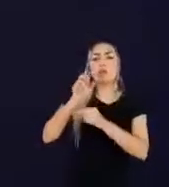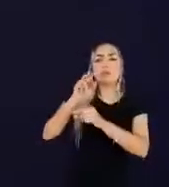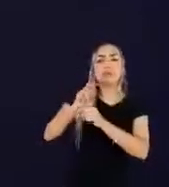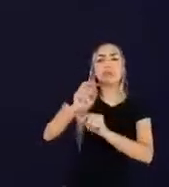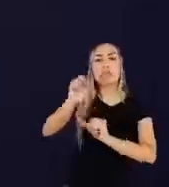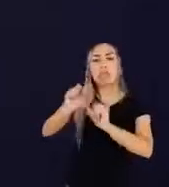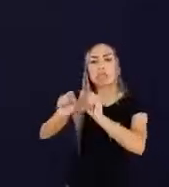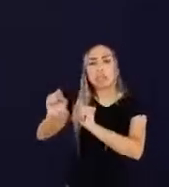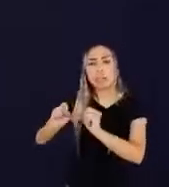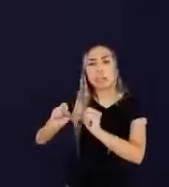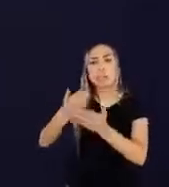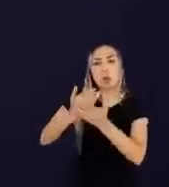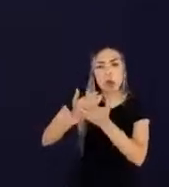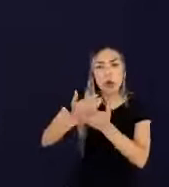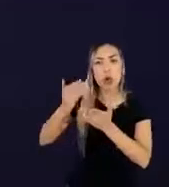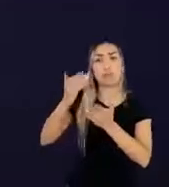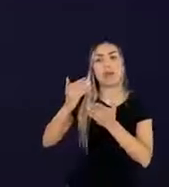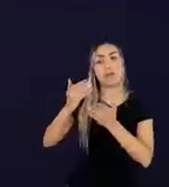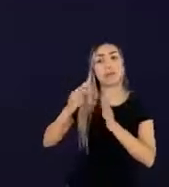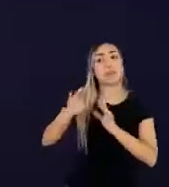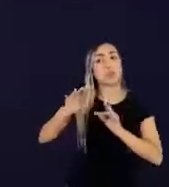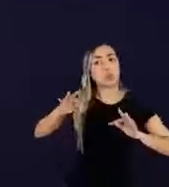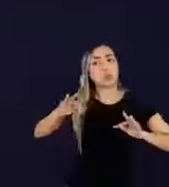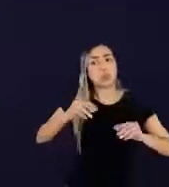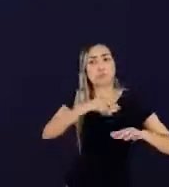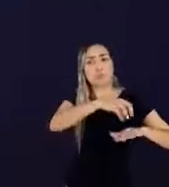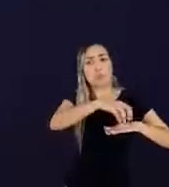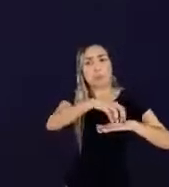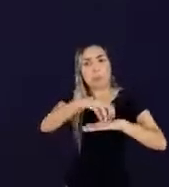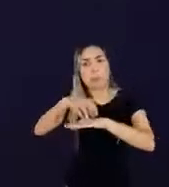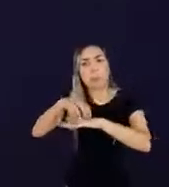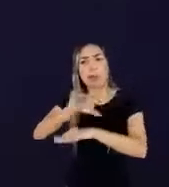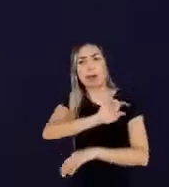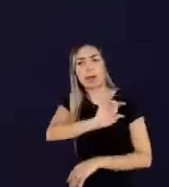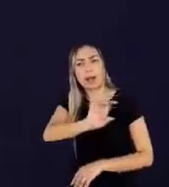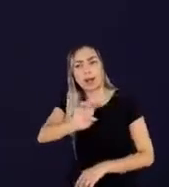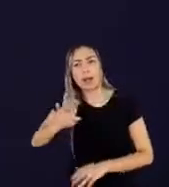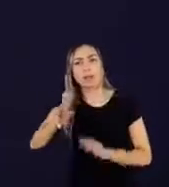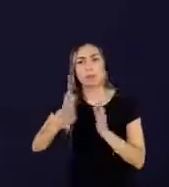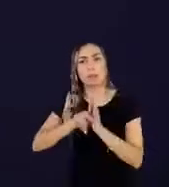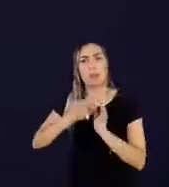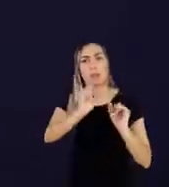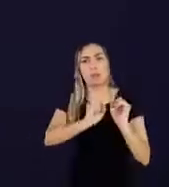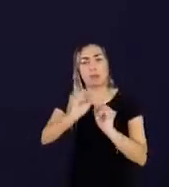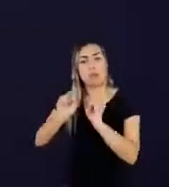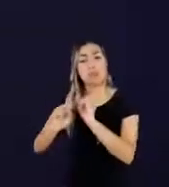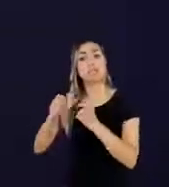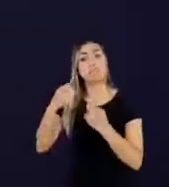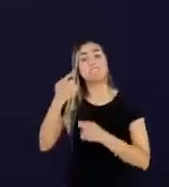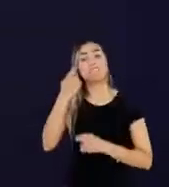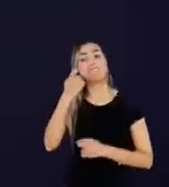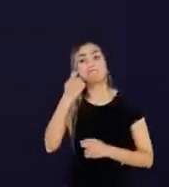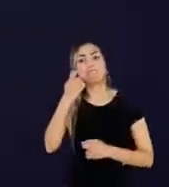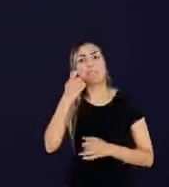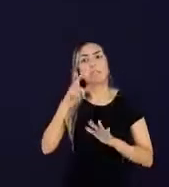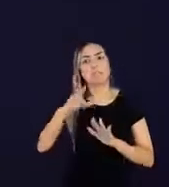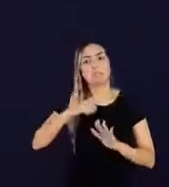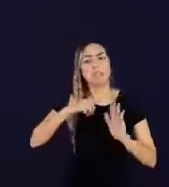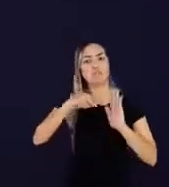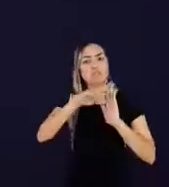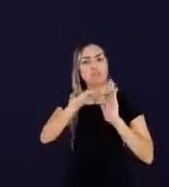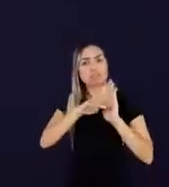só comercializador, todos os agentes no mercado, né? E condições de desligamento desses agentes no mercado mais rígidas do que elas são